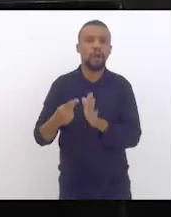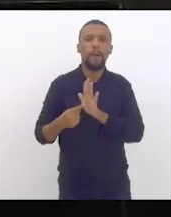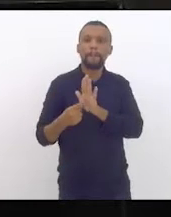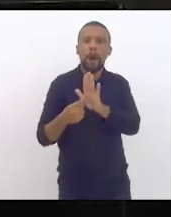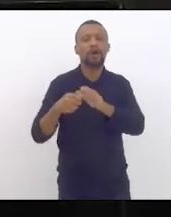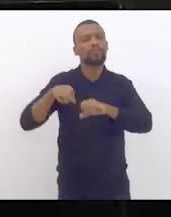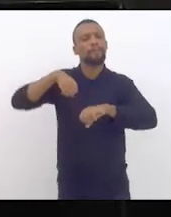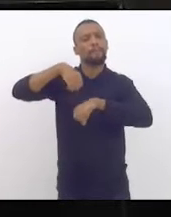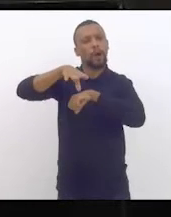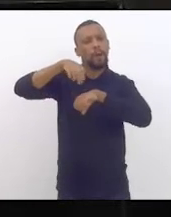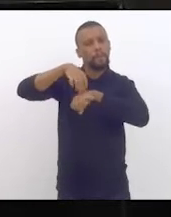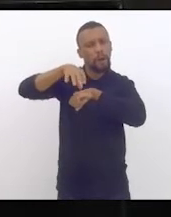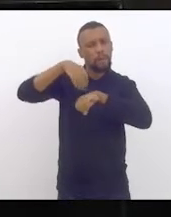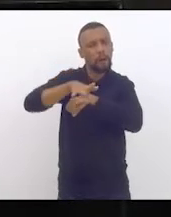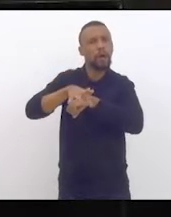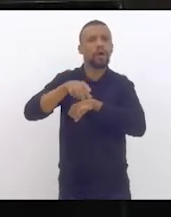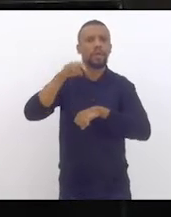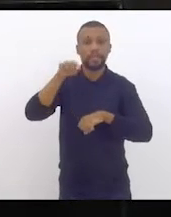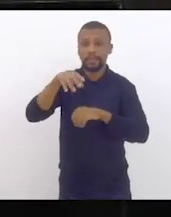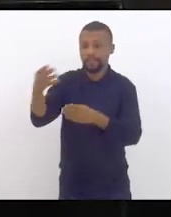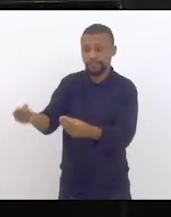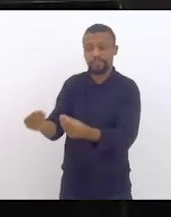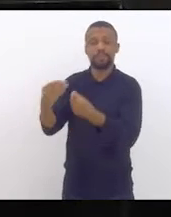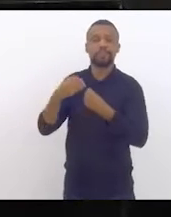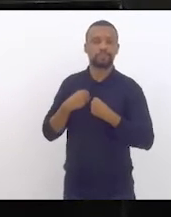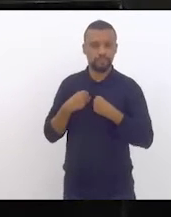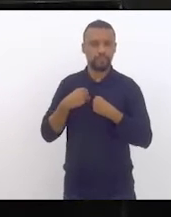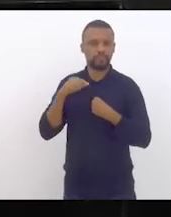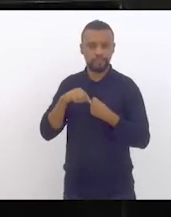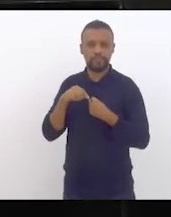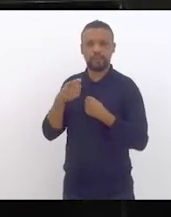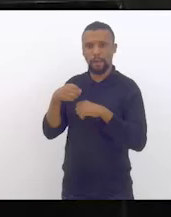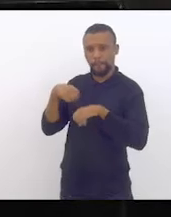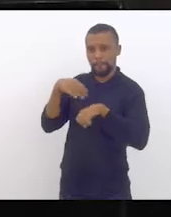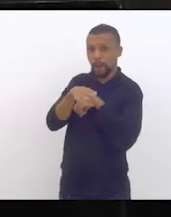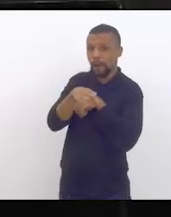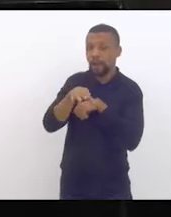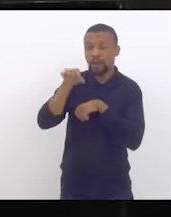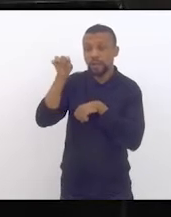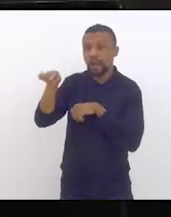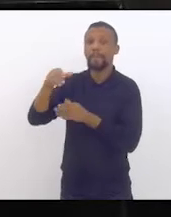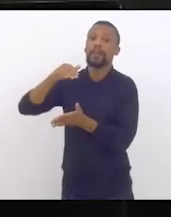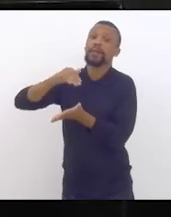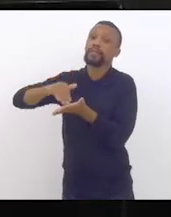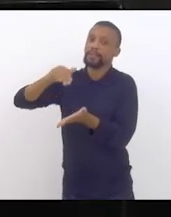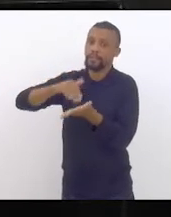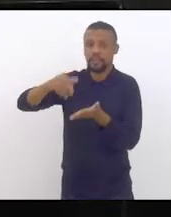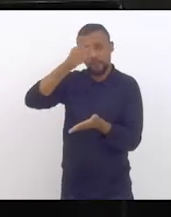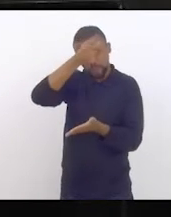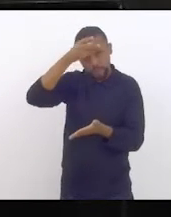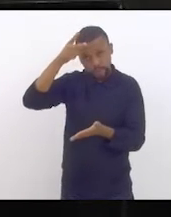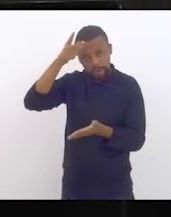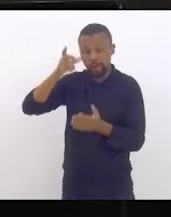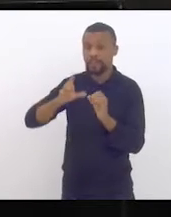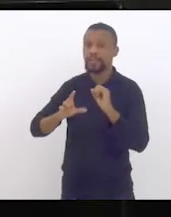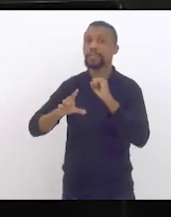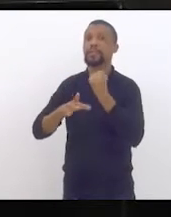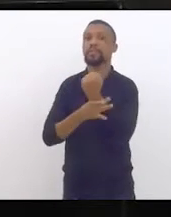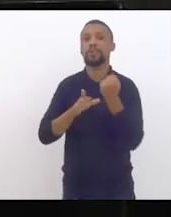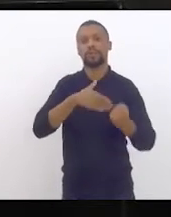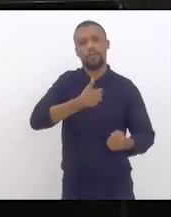informações que me foram passadas pela secretaria municipal de segurança pública